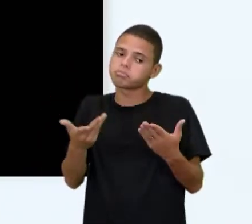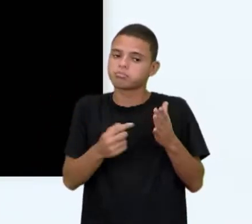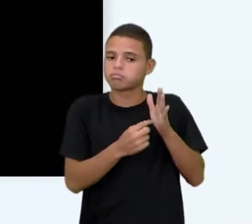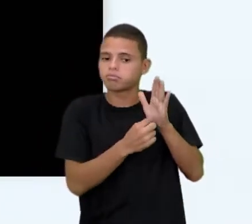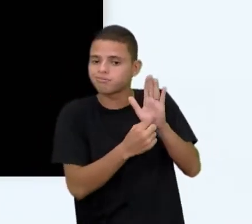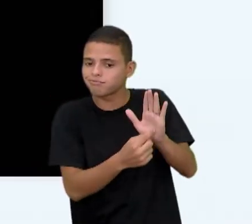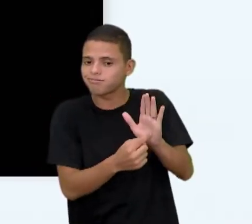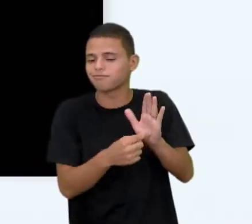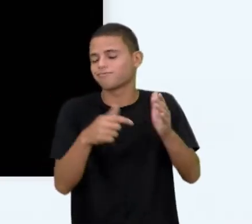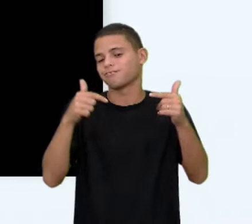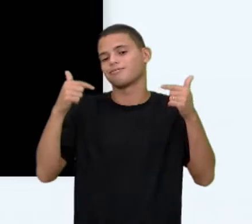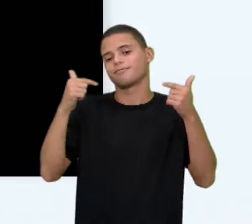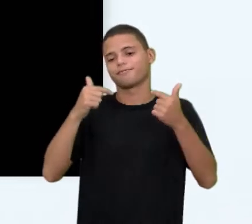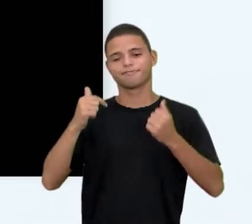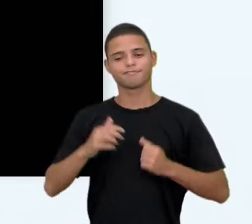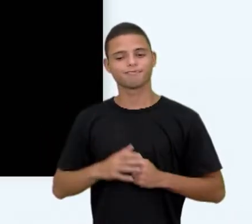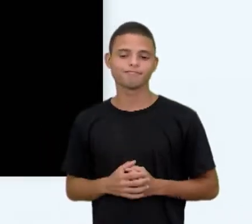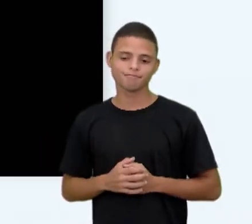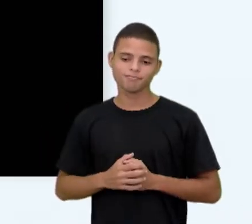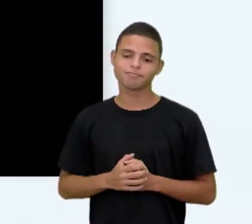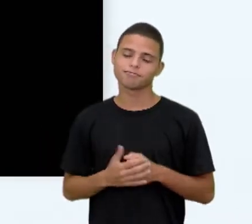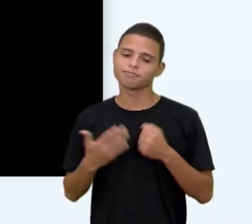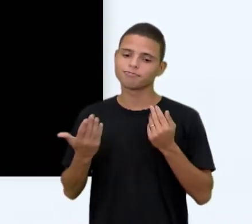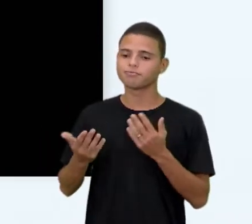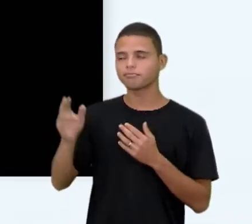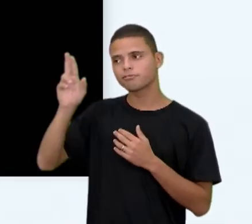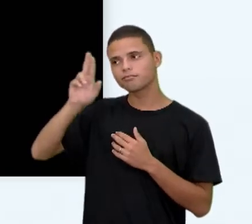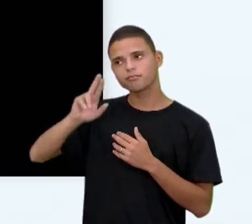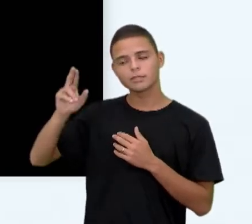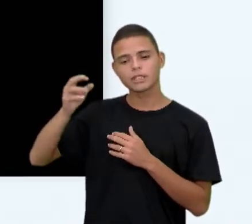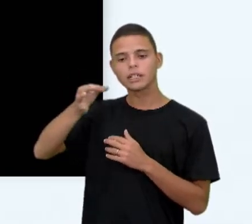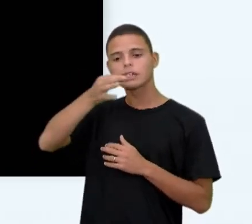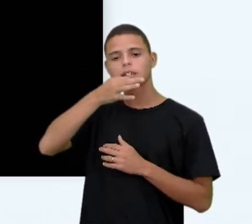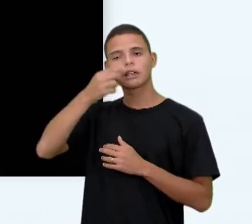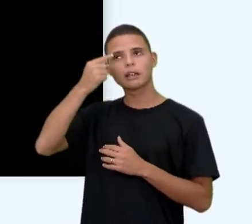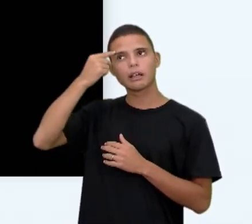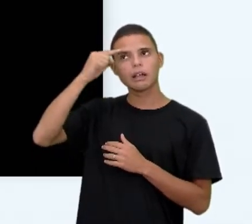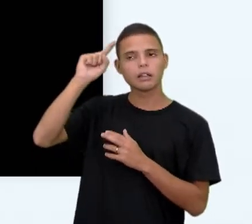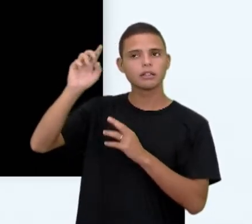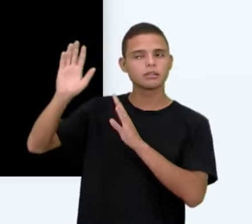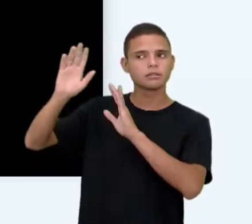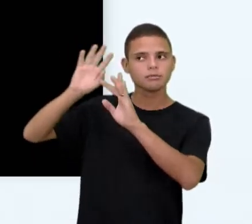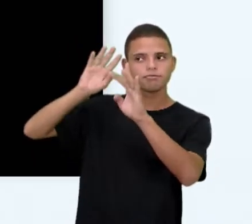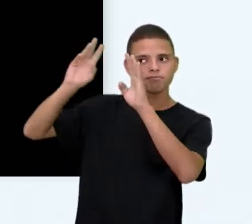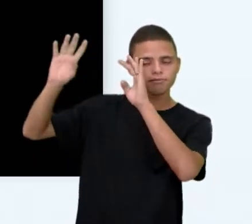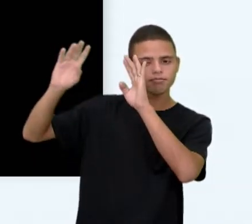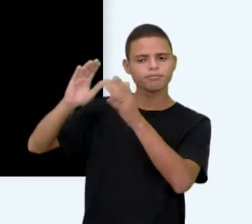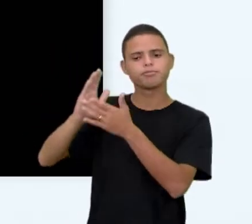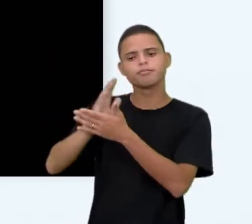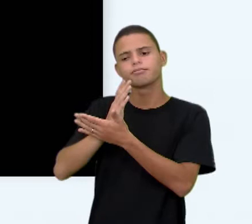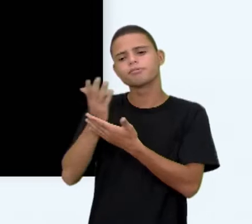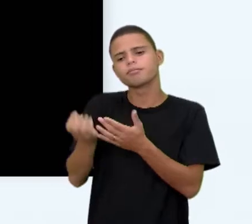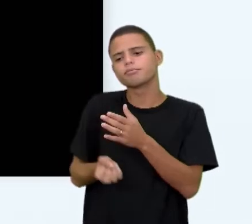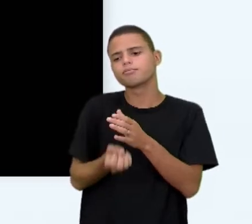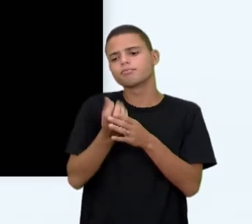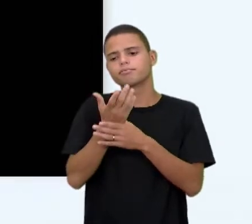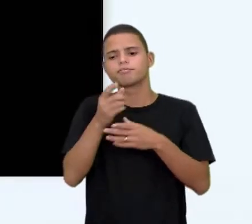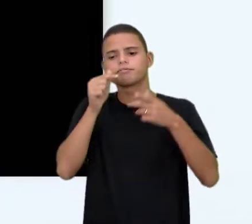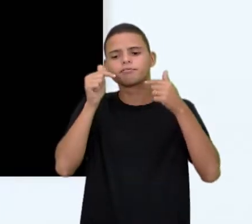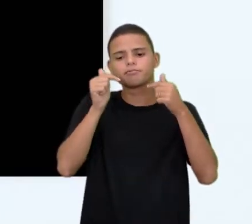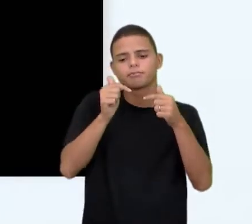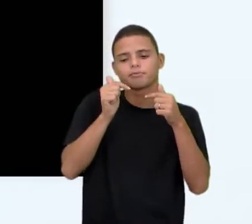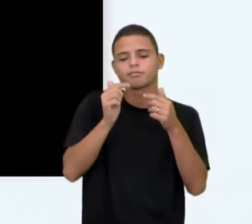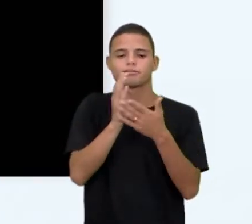humor, ou seja, demonstrar uma ideia nos fazendo refletir ou criar humor com a intenção de